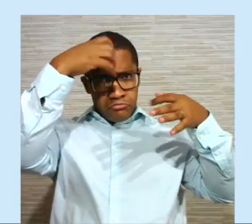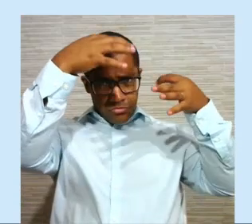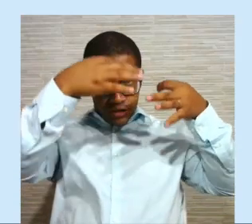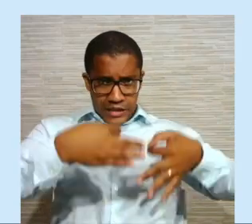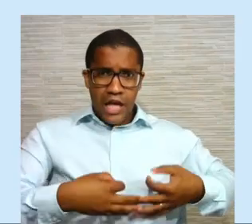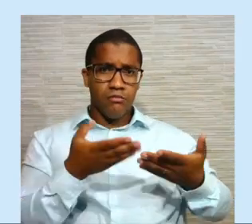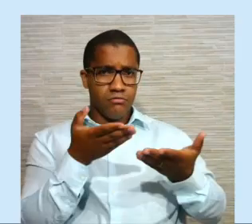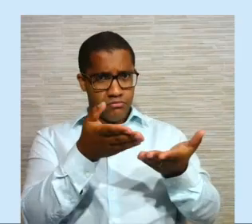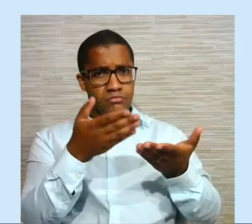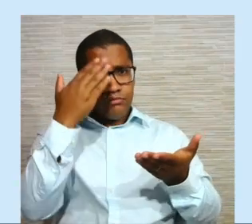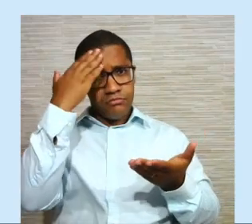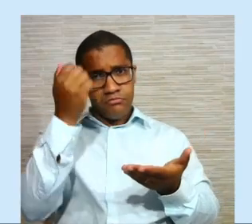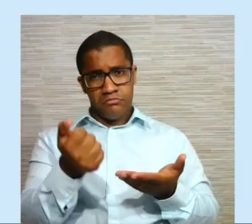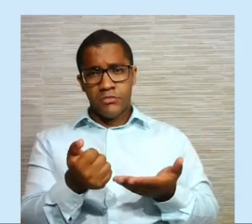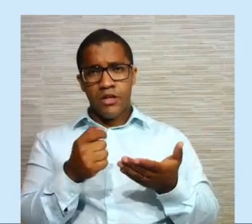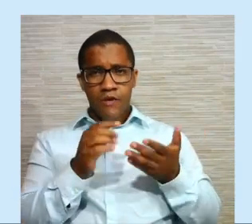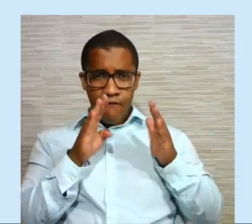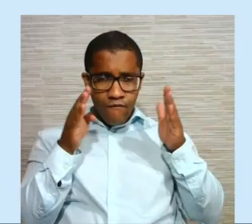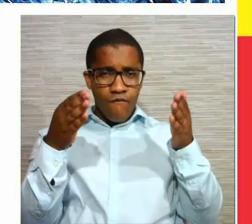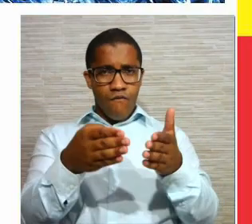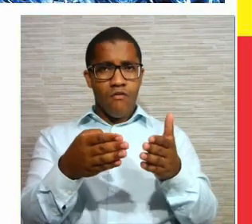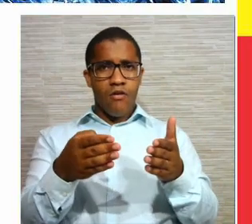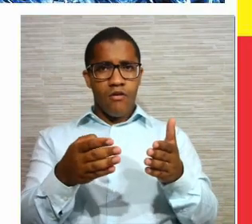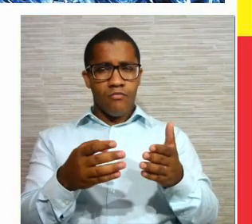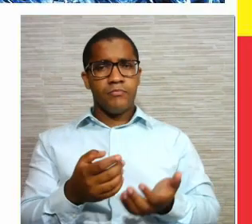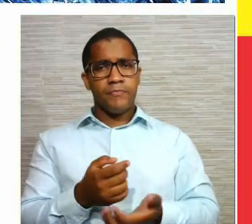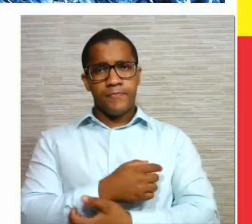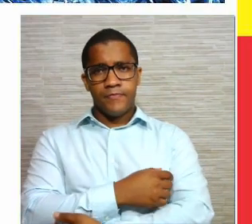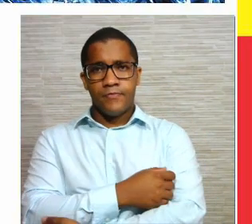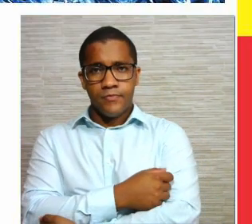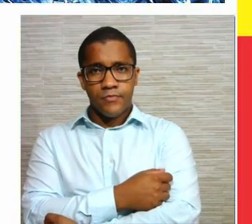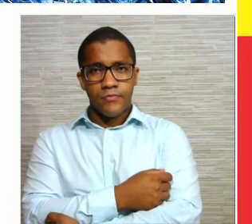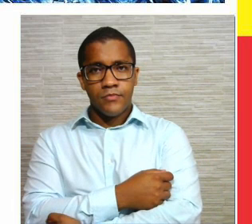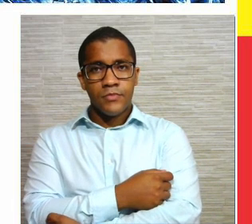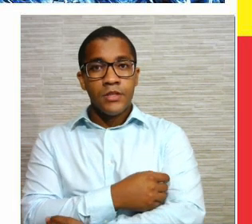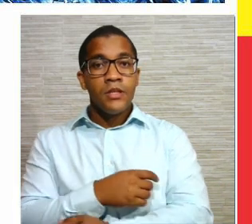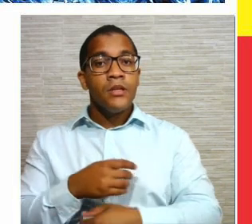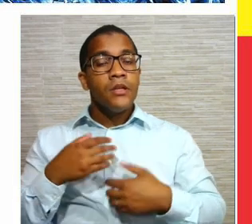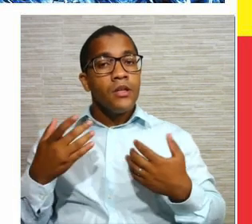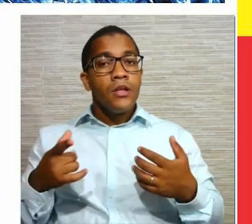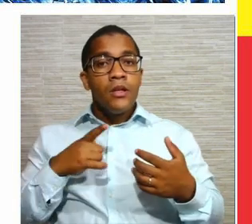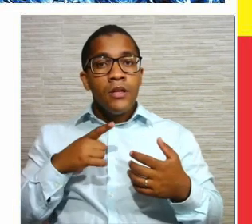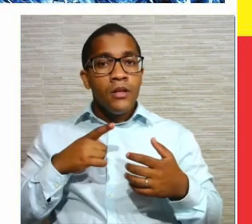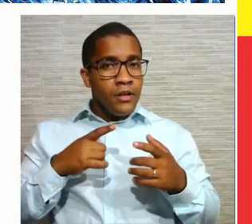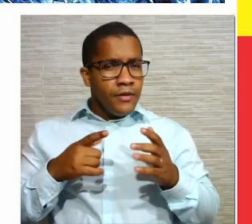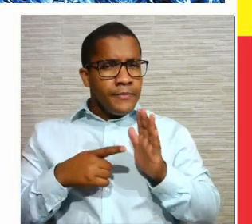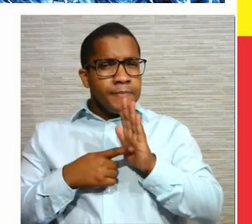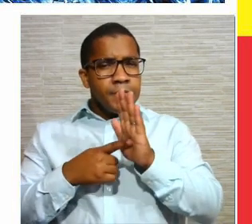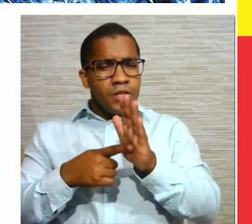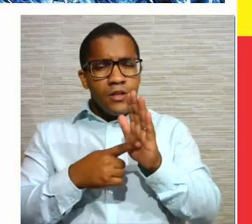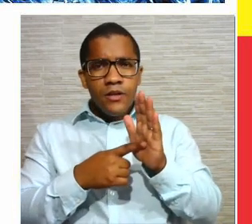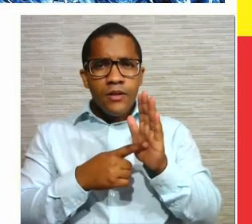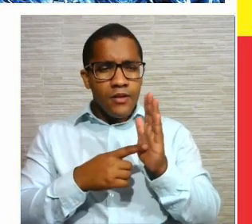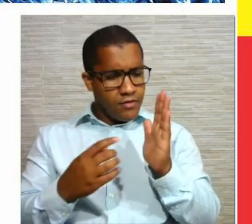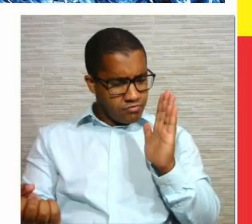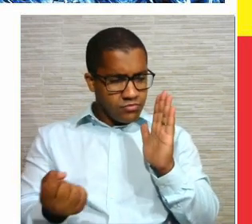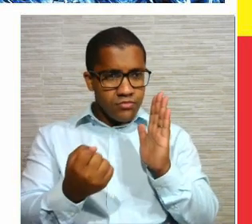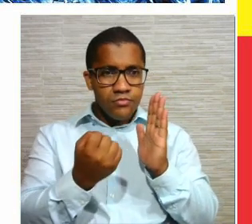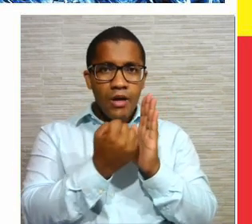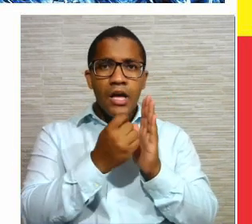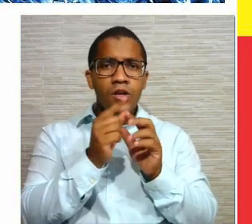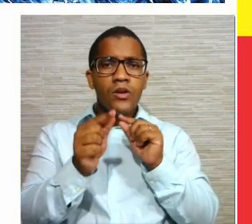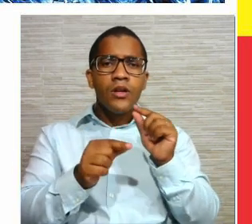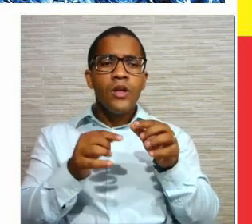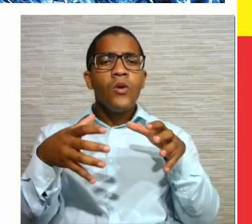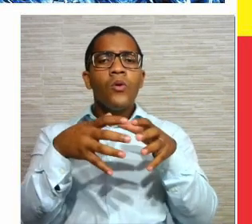né, baseado na razão. Os primeiros registros de bandas punk ou inspiradas nesse movimento